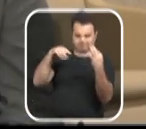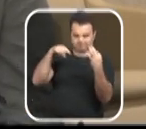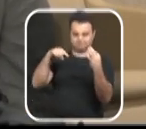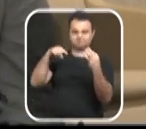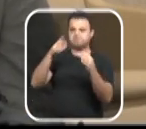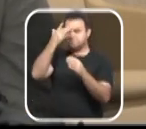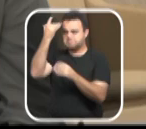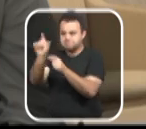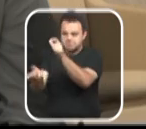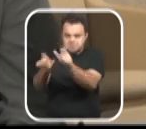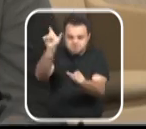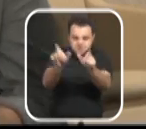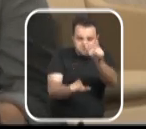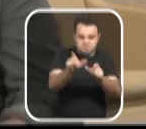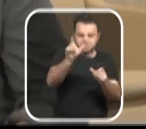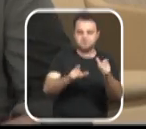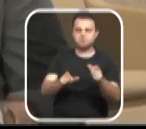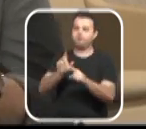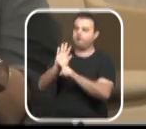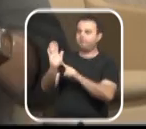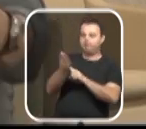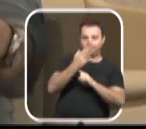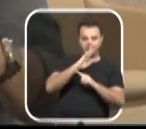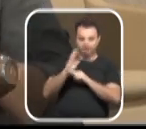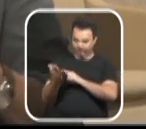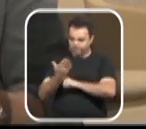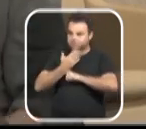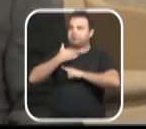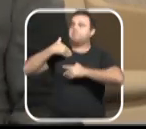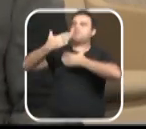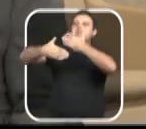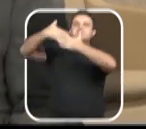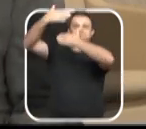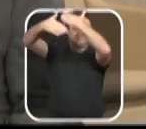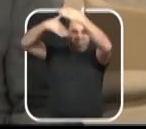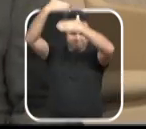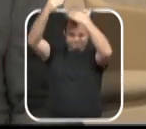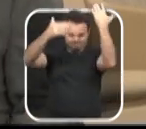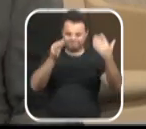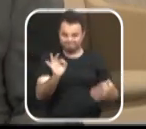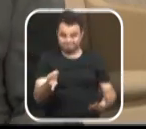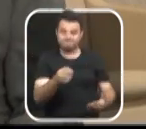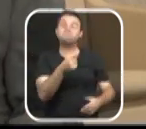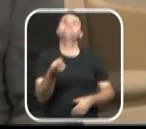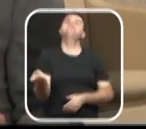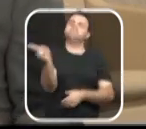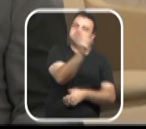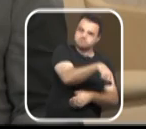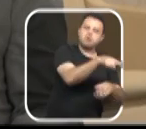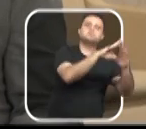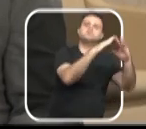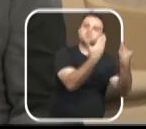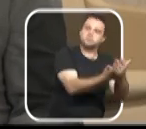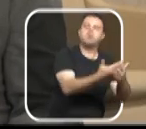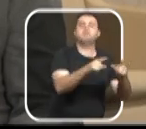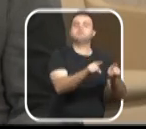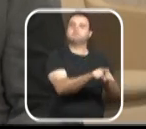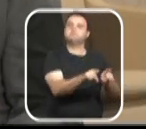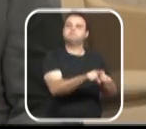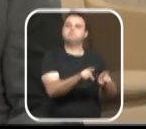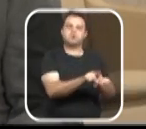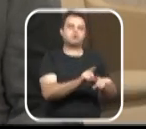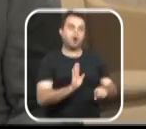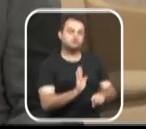formação do indivíduo, a escola é a outra instituição relevante nesse processo de